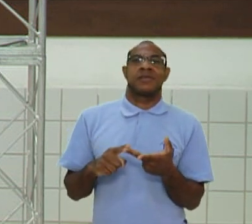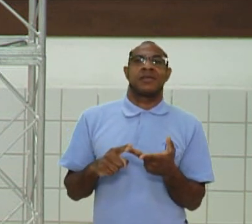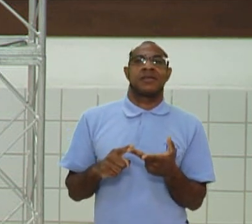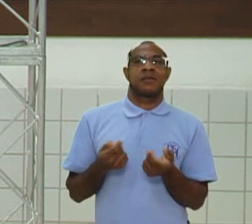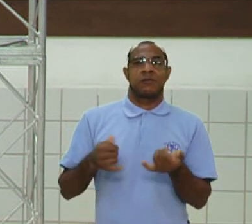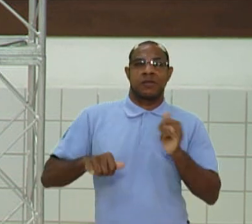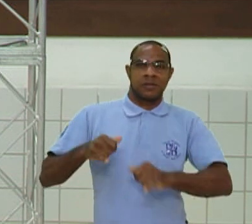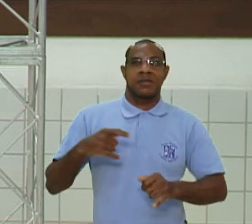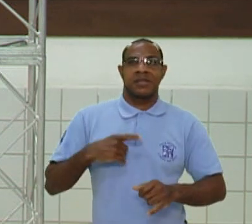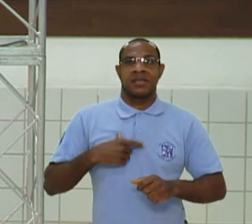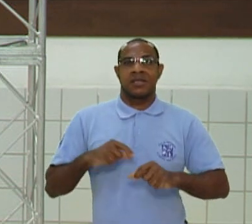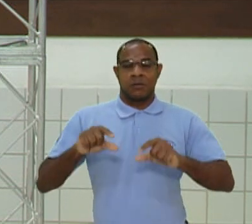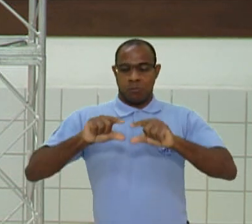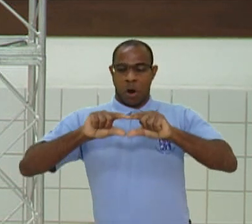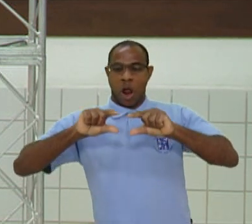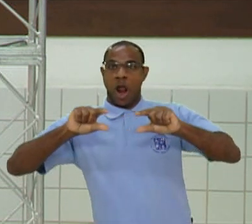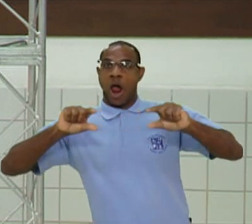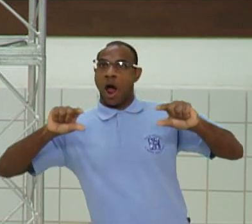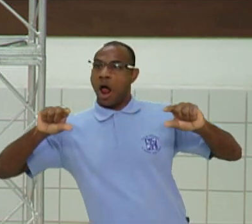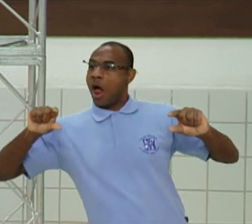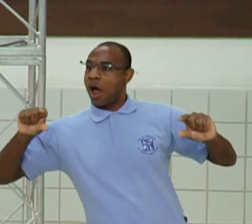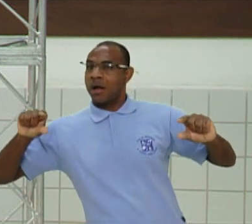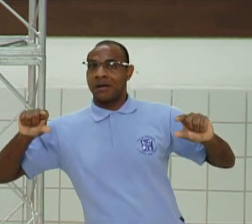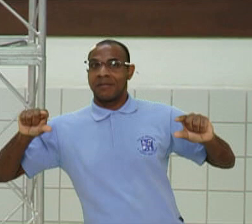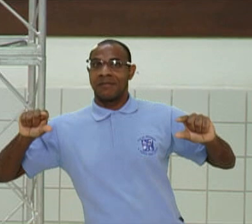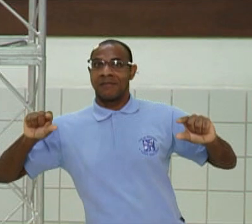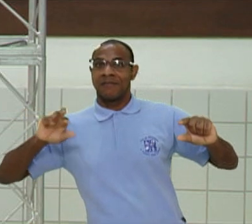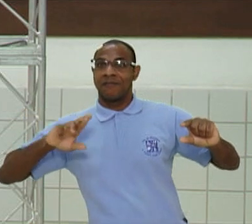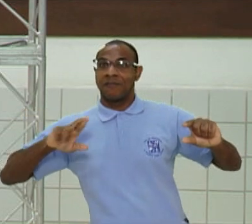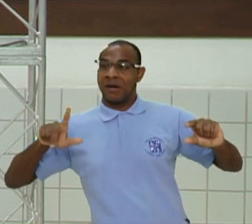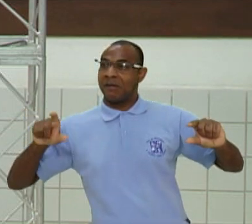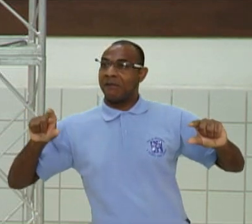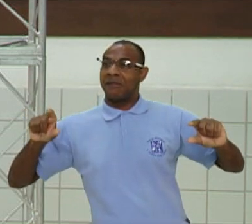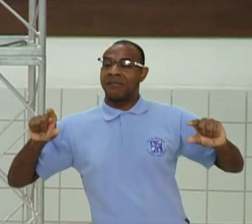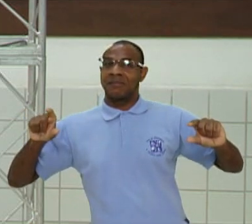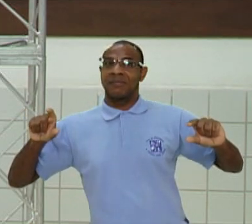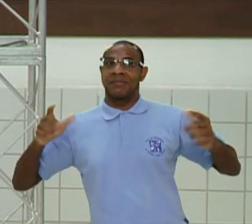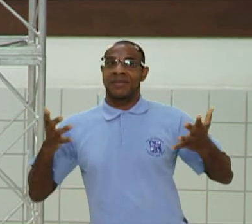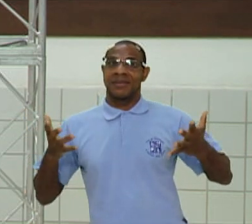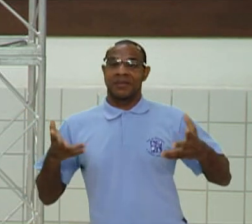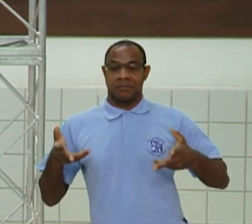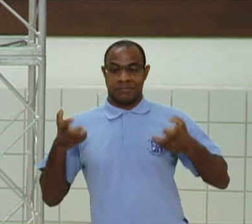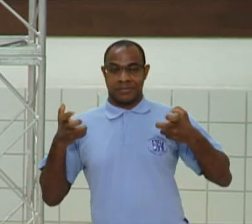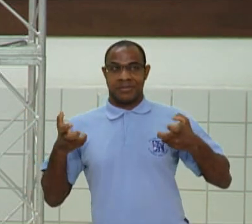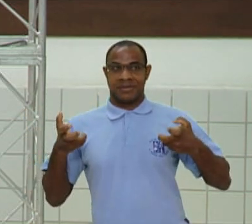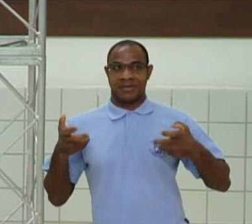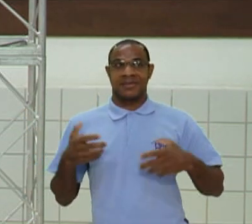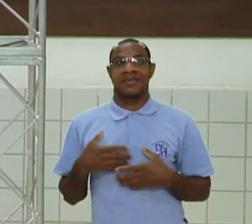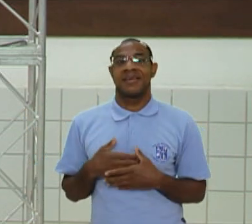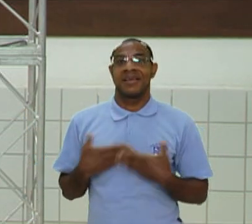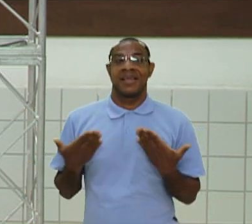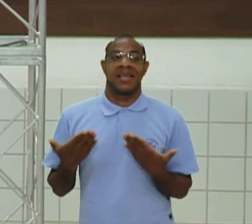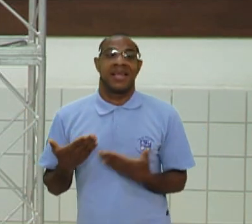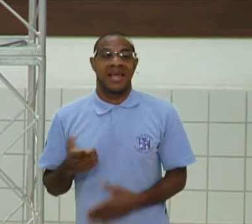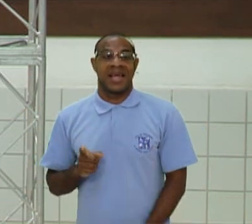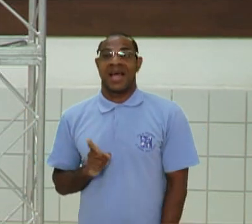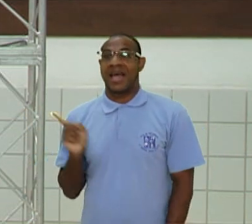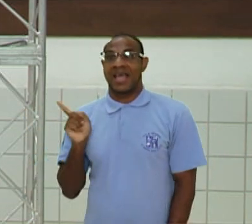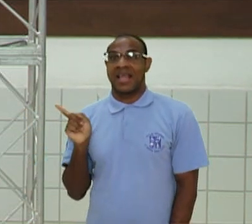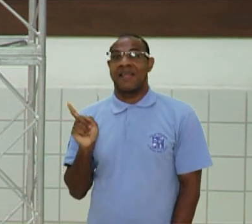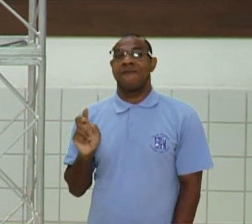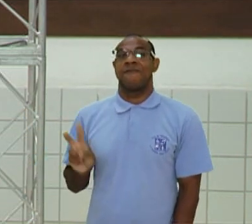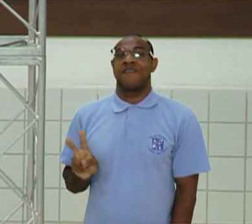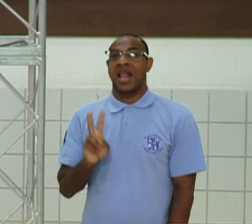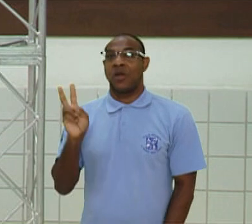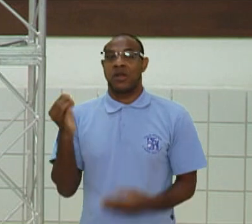é fácil de digerir isso. Veja, o que você tem que encarar quando você vê uma fórmula à sua frente é assim. Aqueles valores